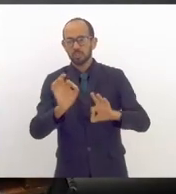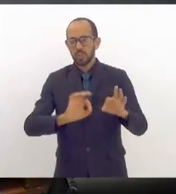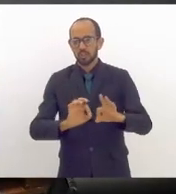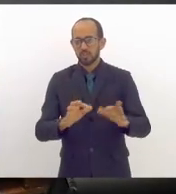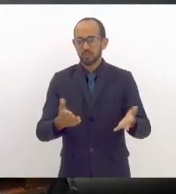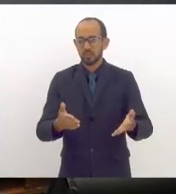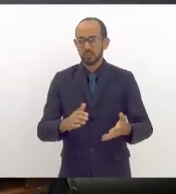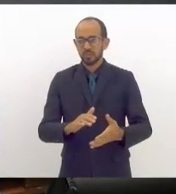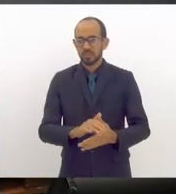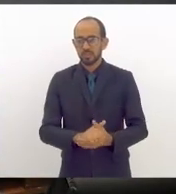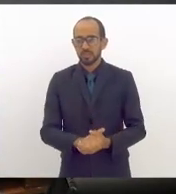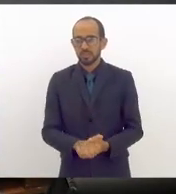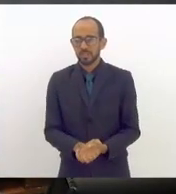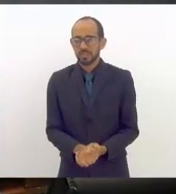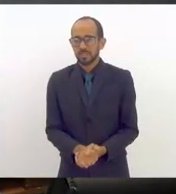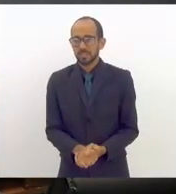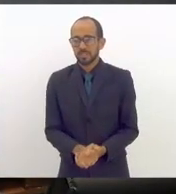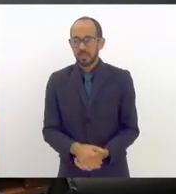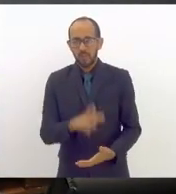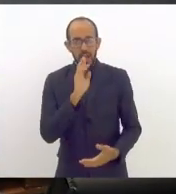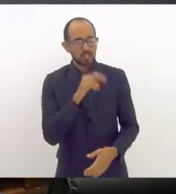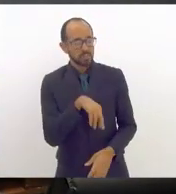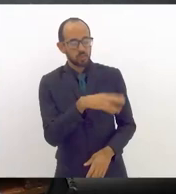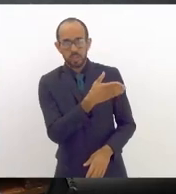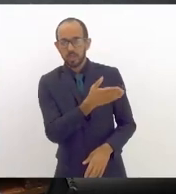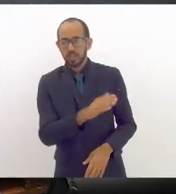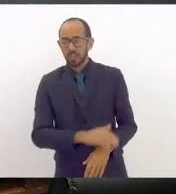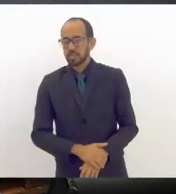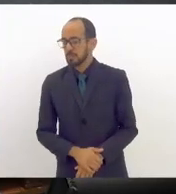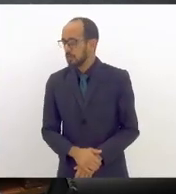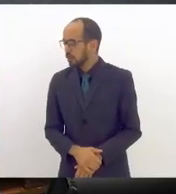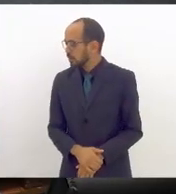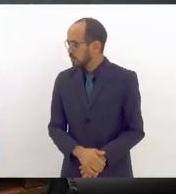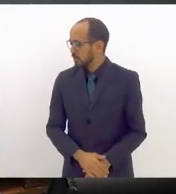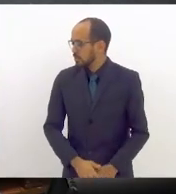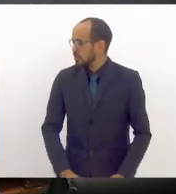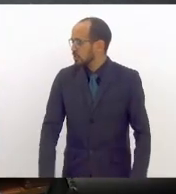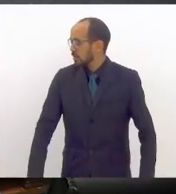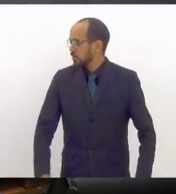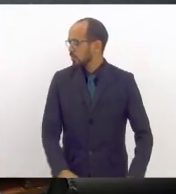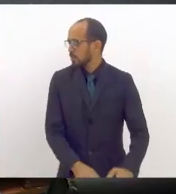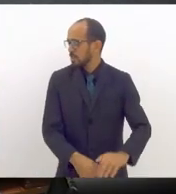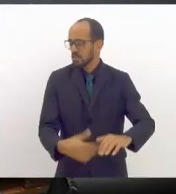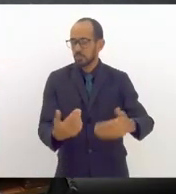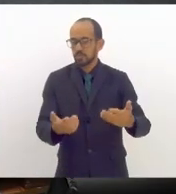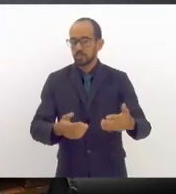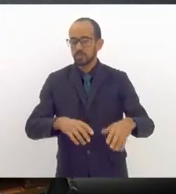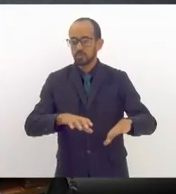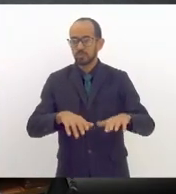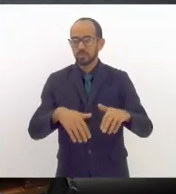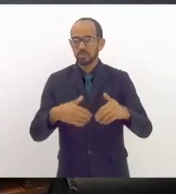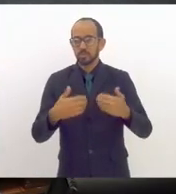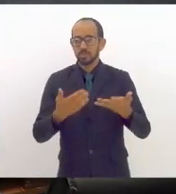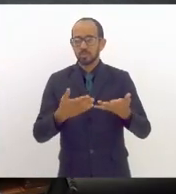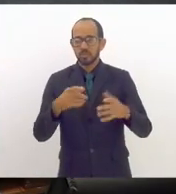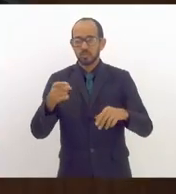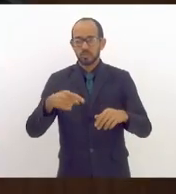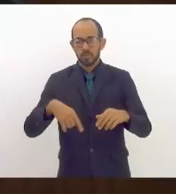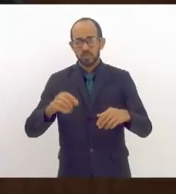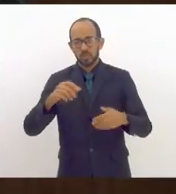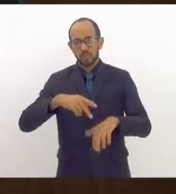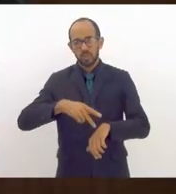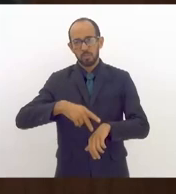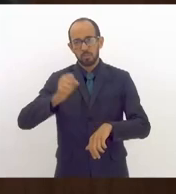eu não tenho obrigação agora você imagina eu sou seu colega aqui sem um curso superior só Engenheiro formato em